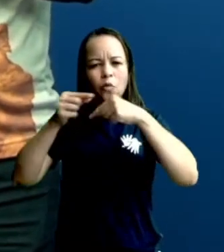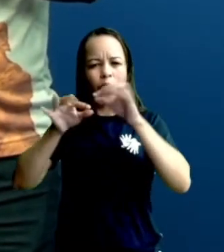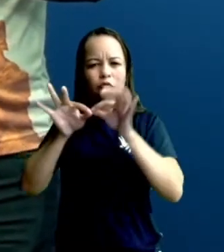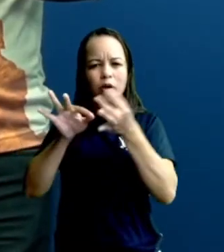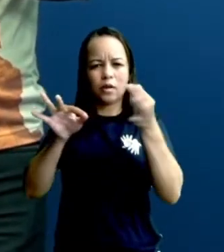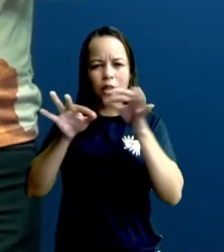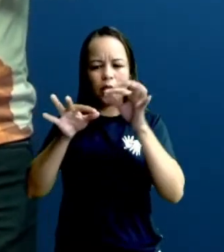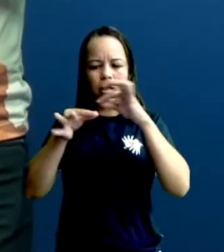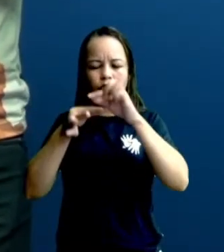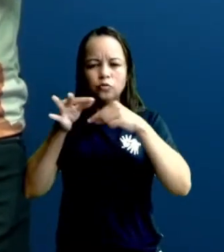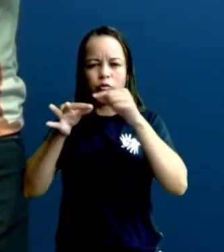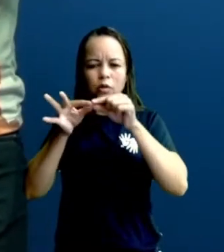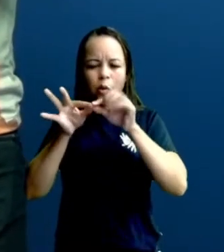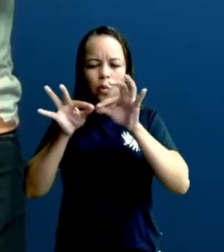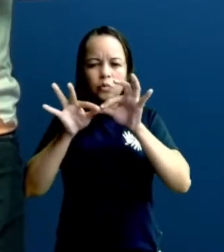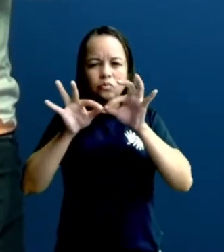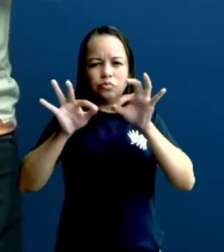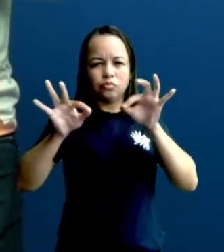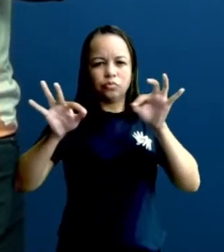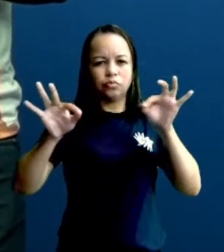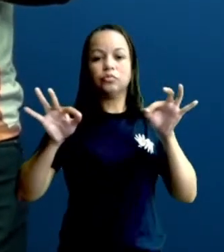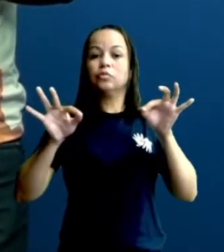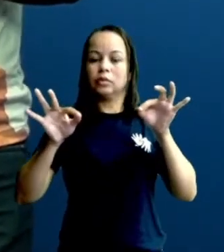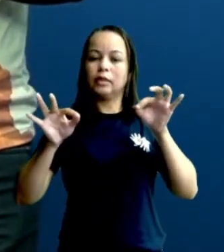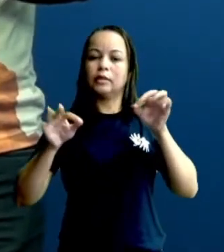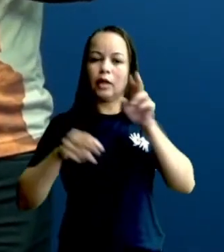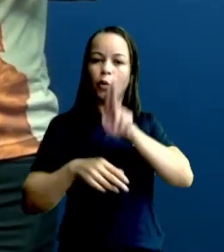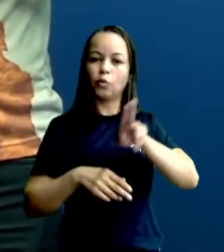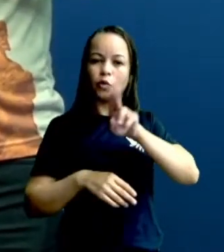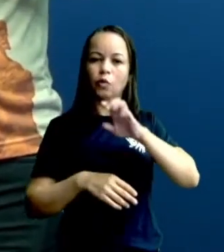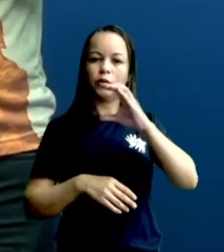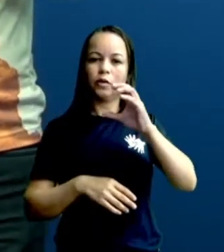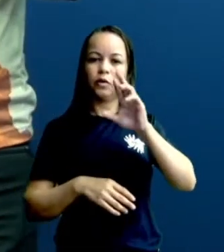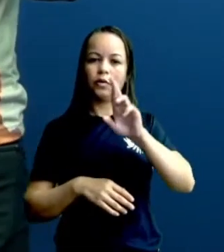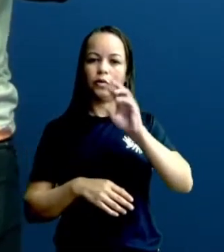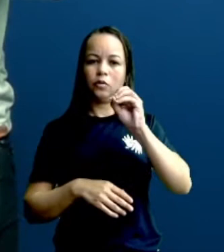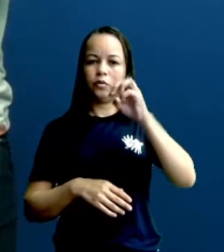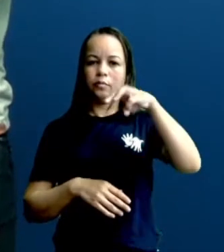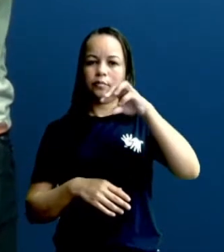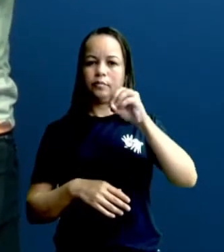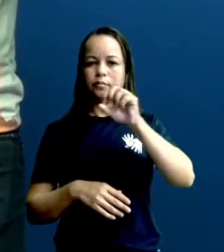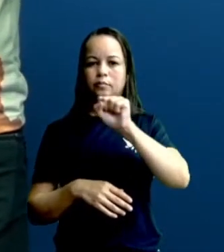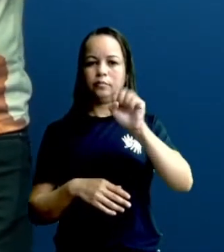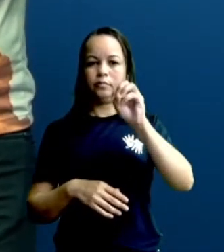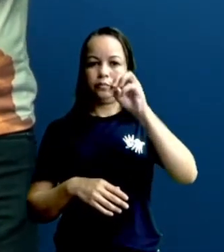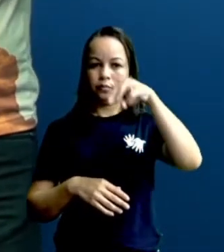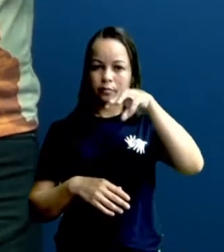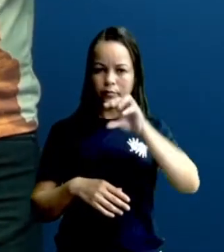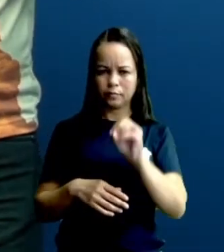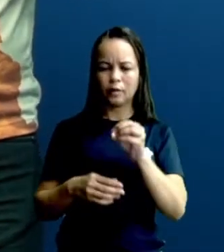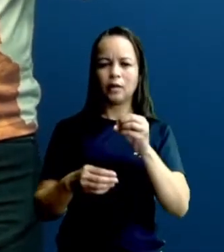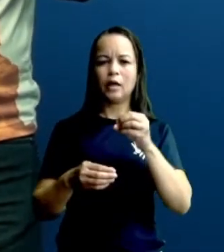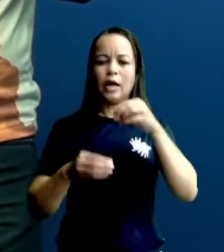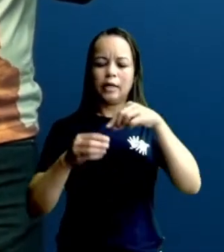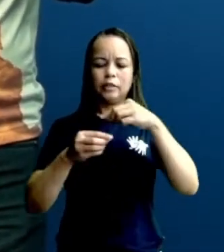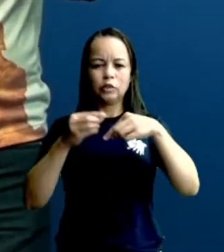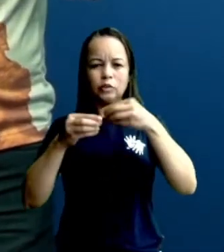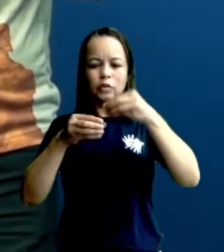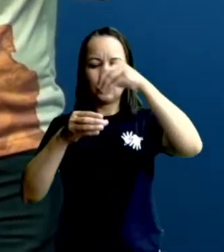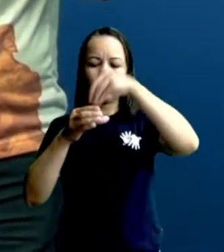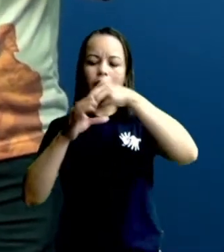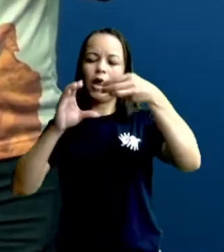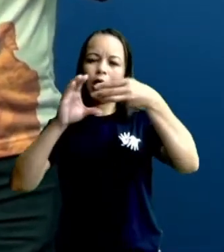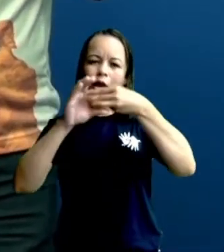de linha enorme chamado cromossomo. Esse novelo de linha que estava espalhado dentro do